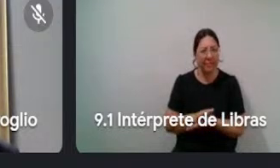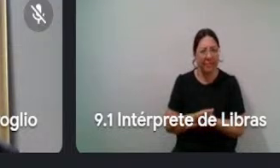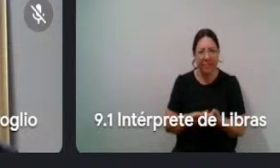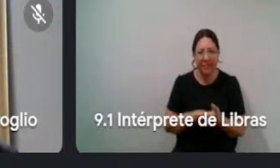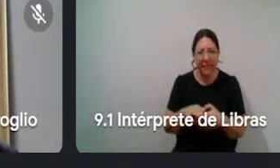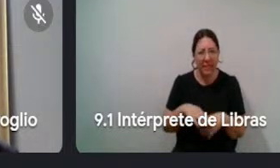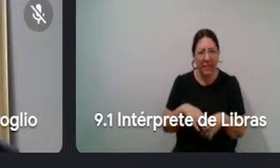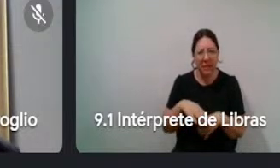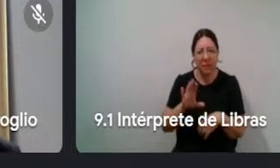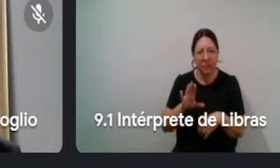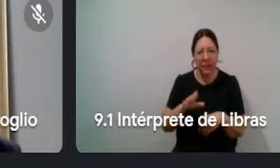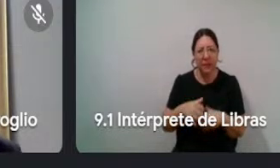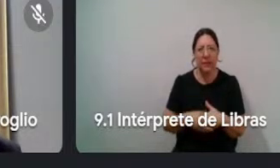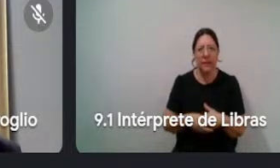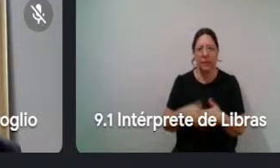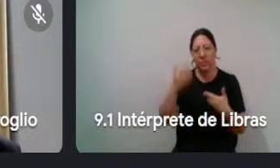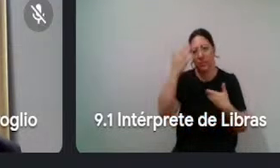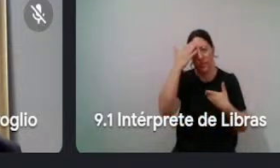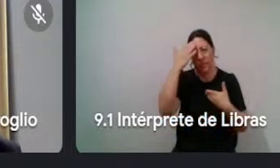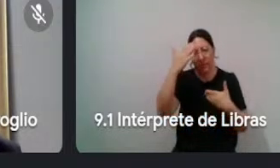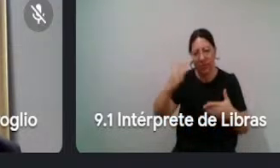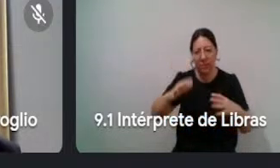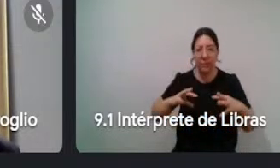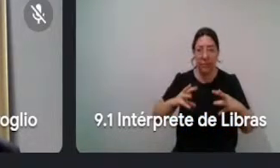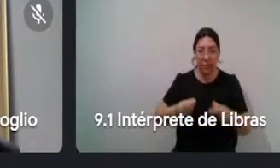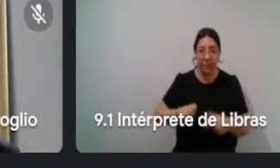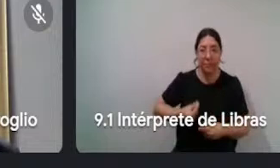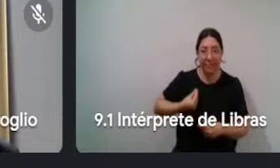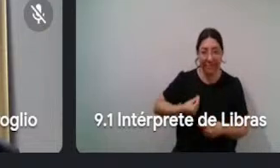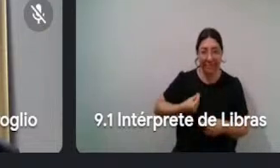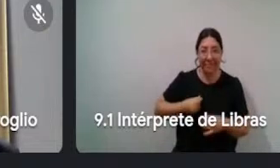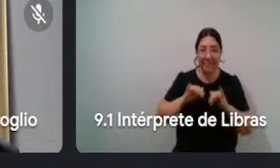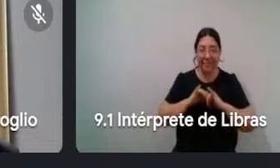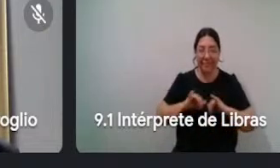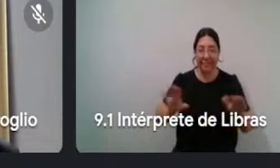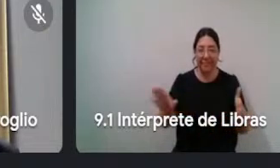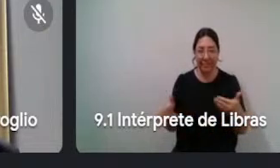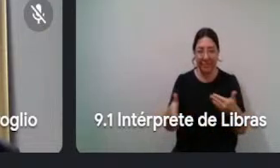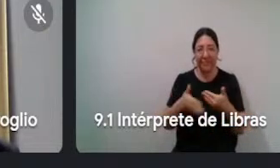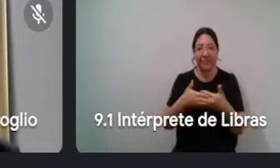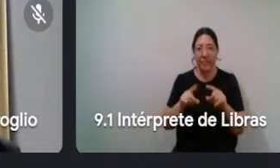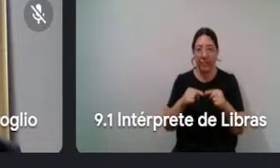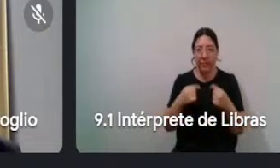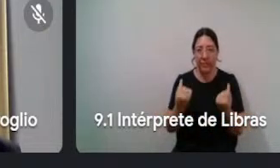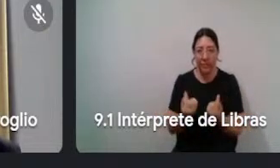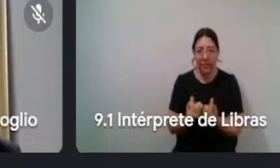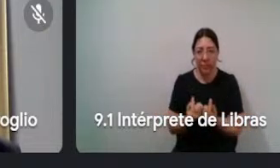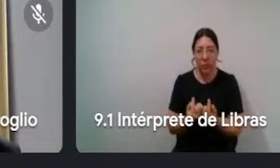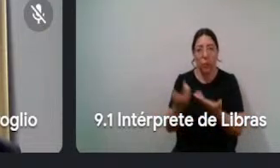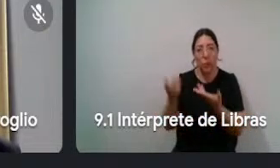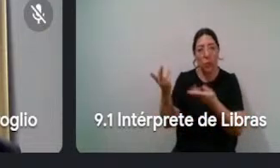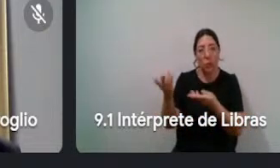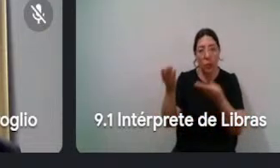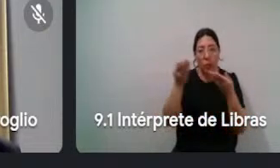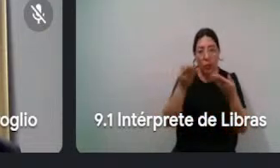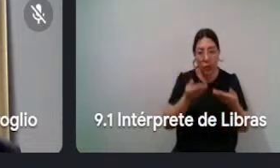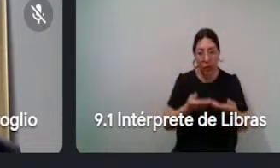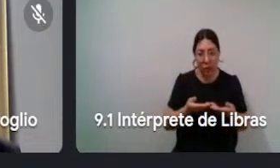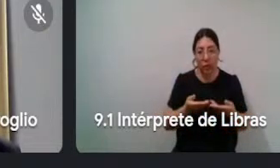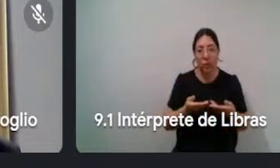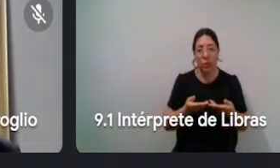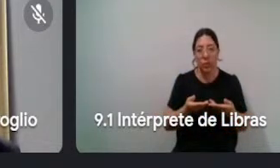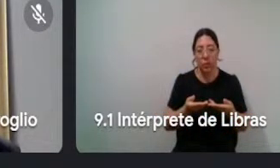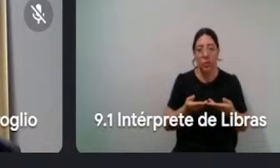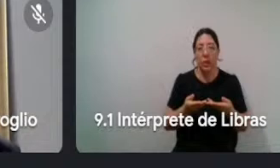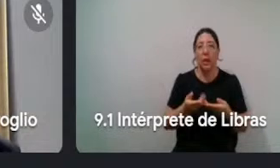a tratar, eu agradeço a presença de todos, declaro encerrada a presente sessão, convocando para a sessão das 10 horas do